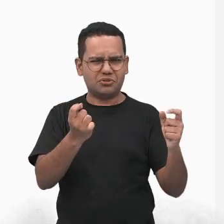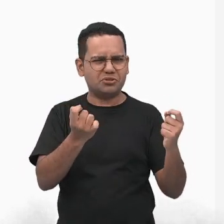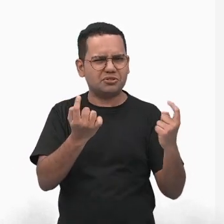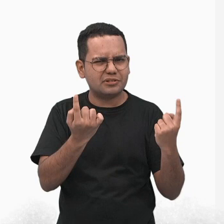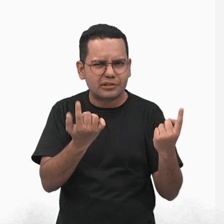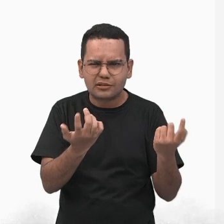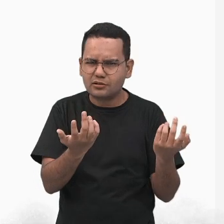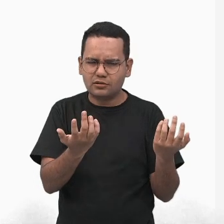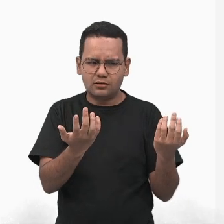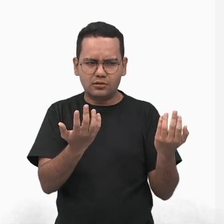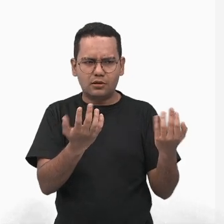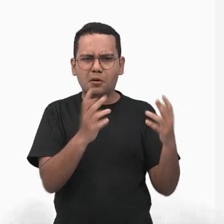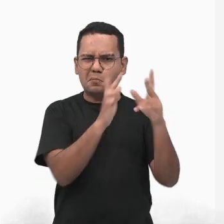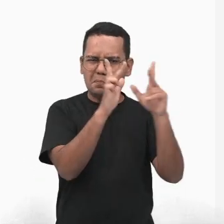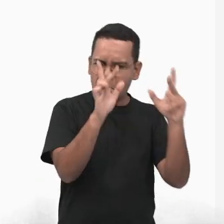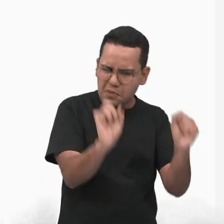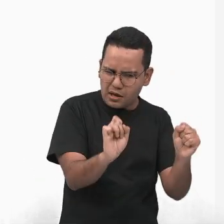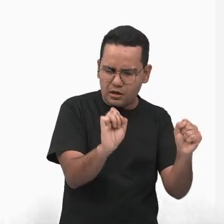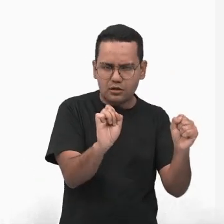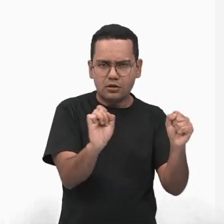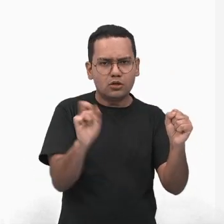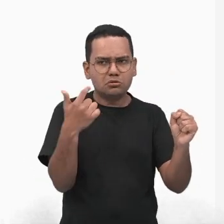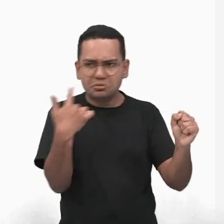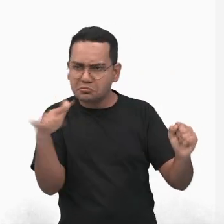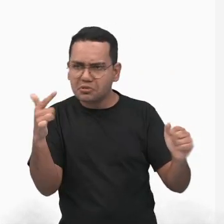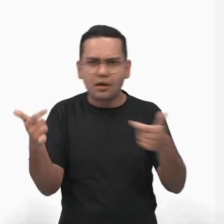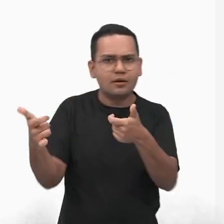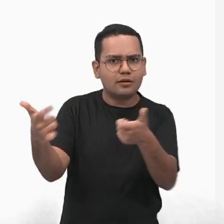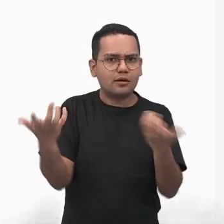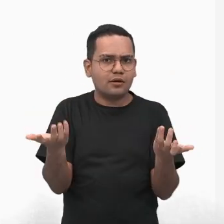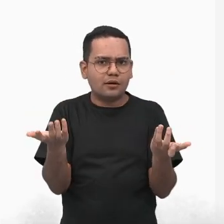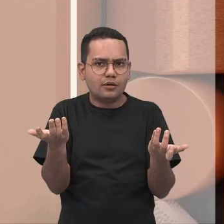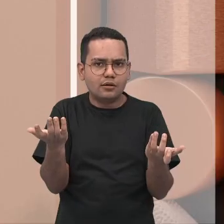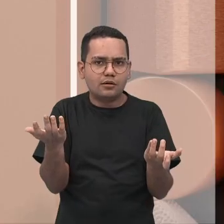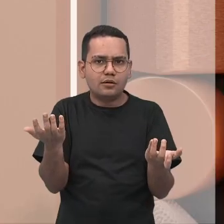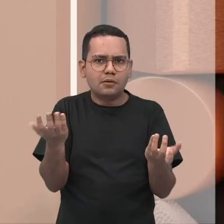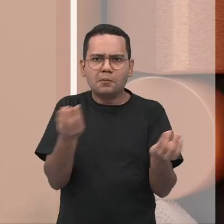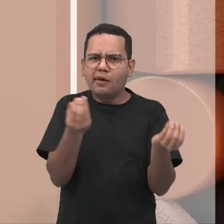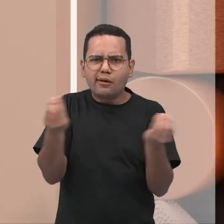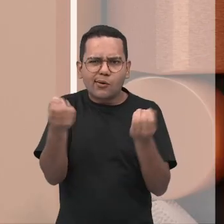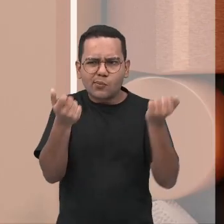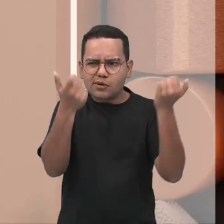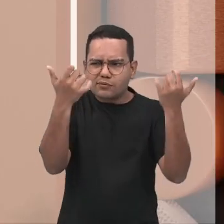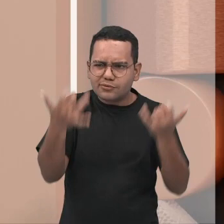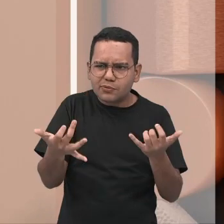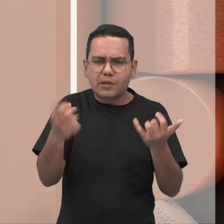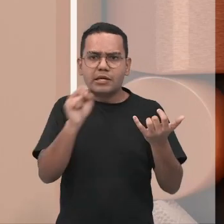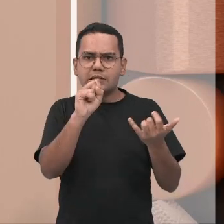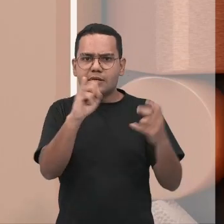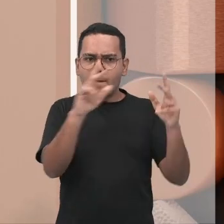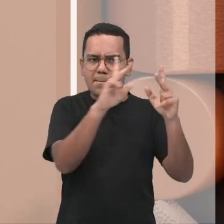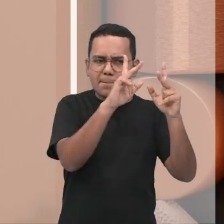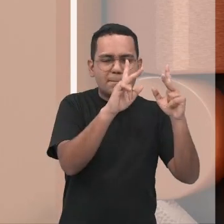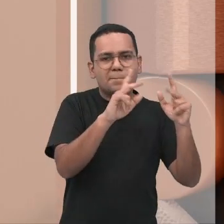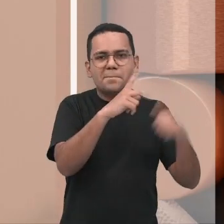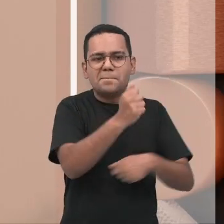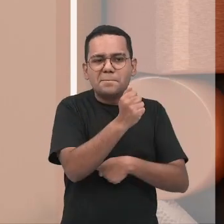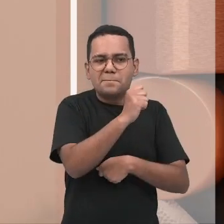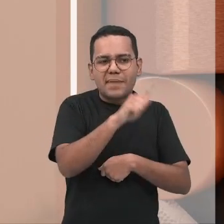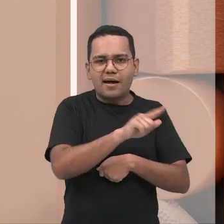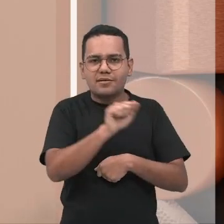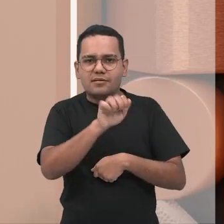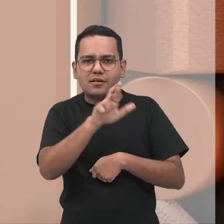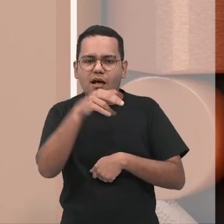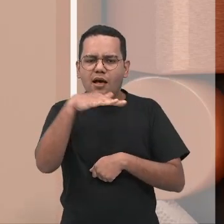gente entende paz como ausência de guerra, não é, gente? Como que eu falo que é paz armada? Gente, nesse momento a gente